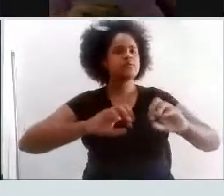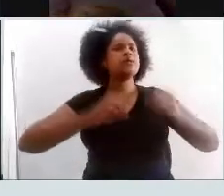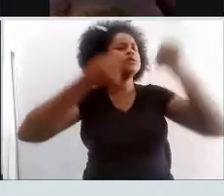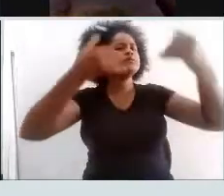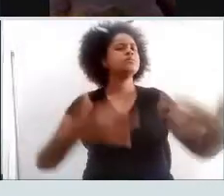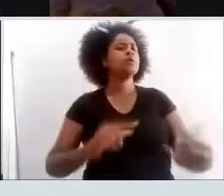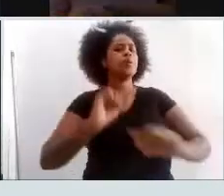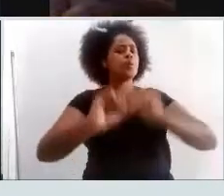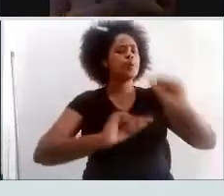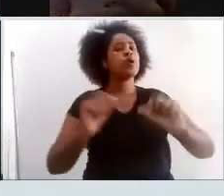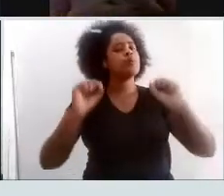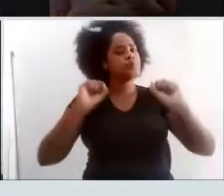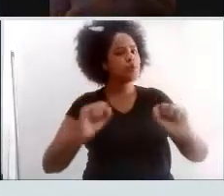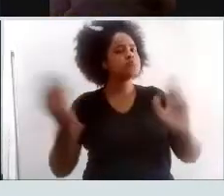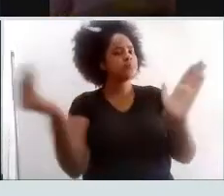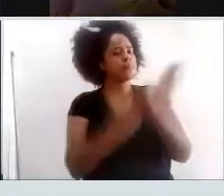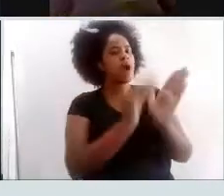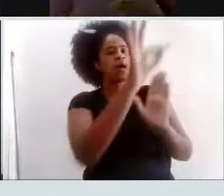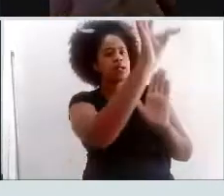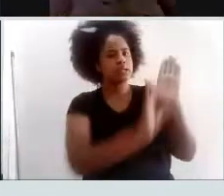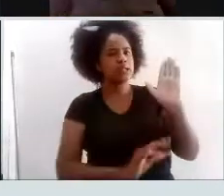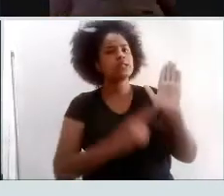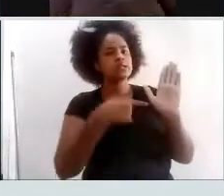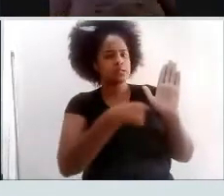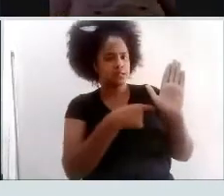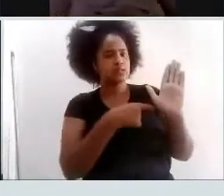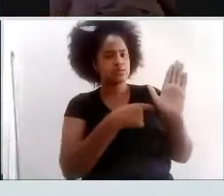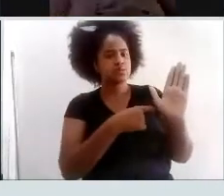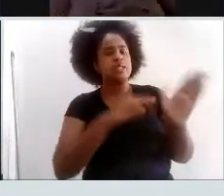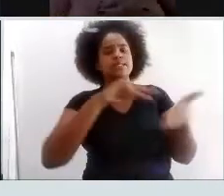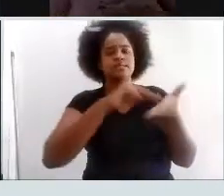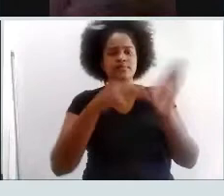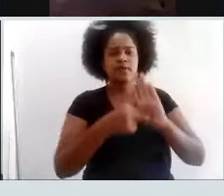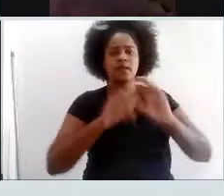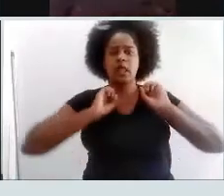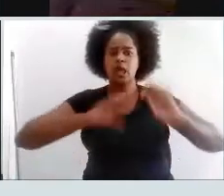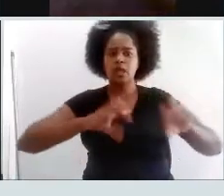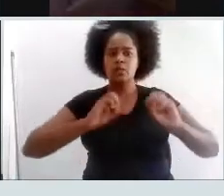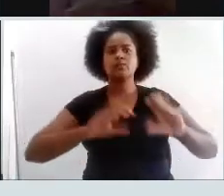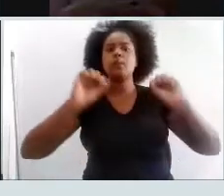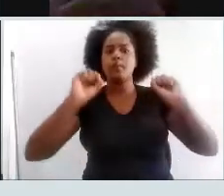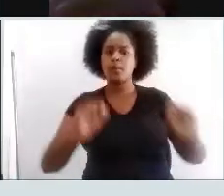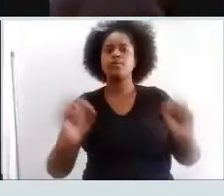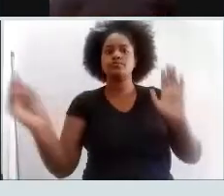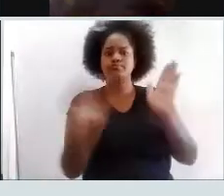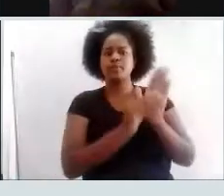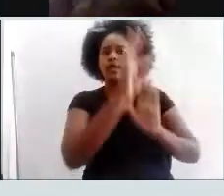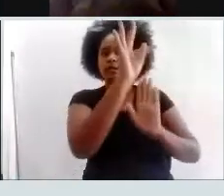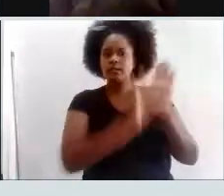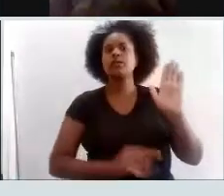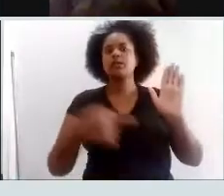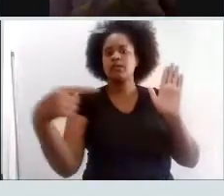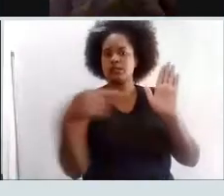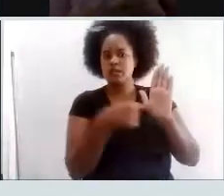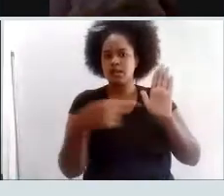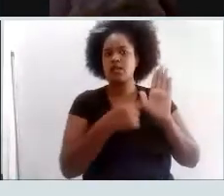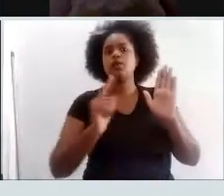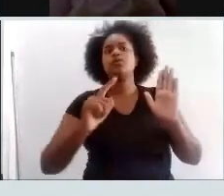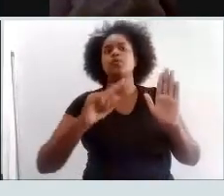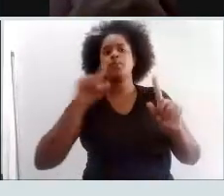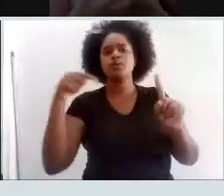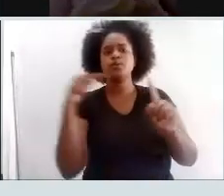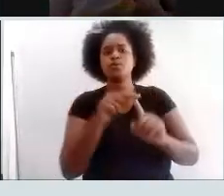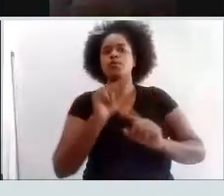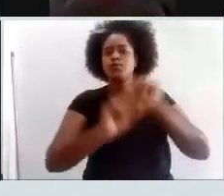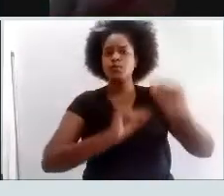documentos oficiais, o que é educação. Então, é só a parte que a gente realmente apresenta. E para